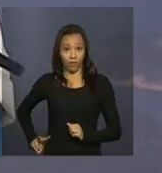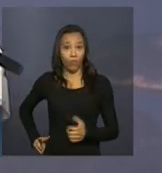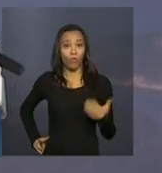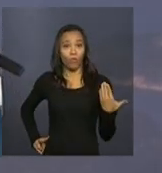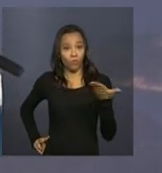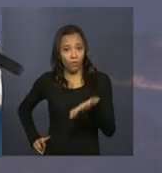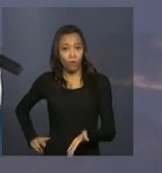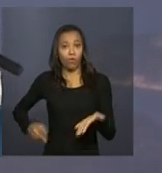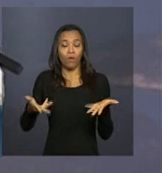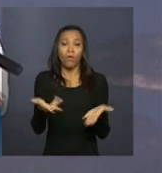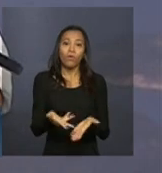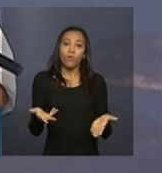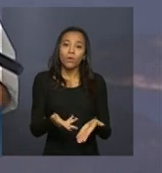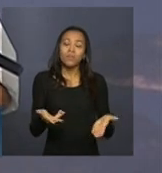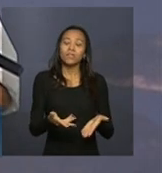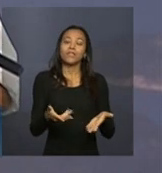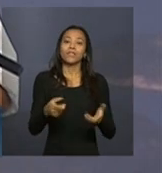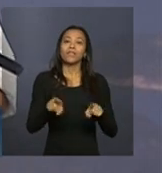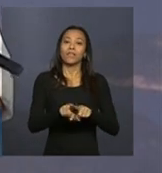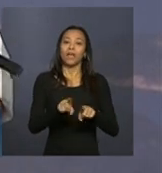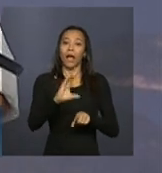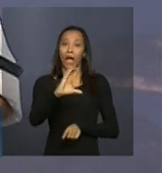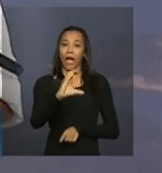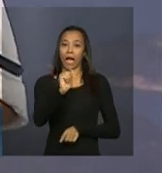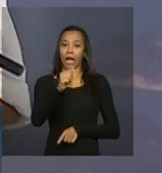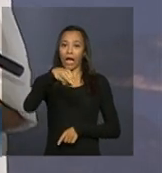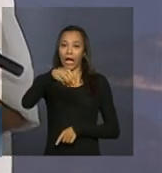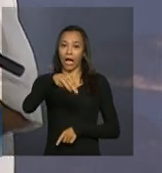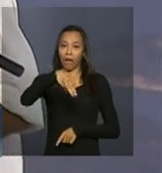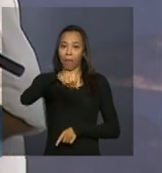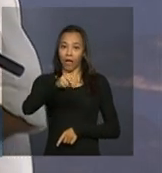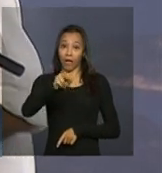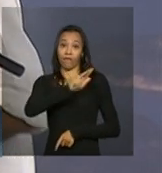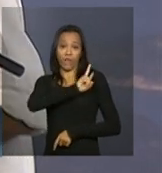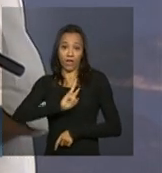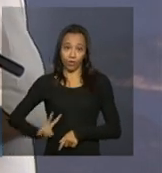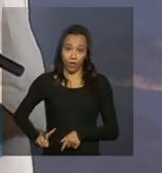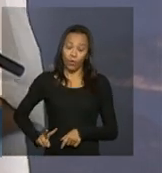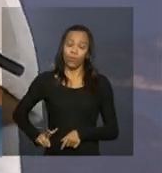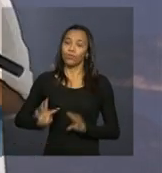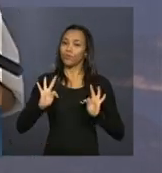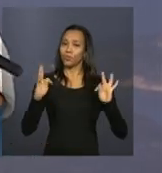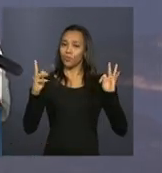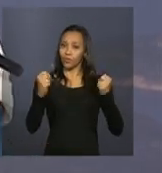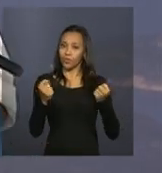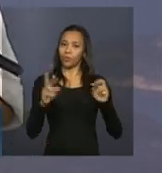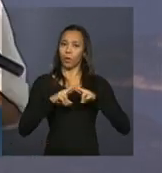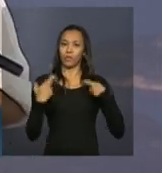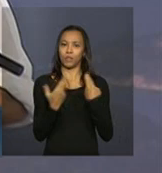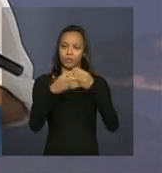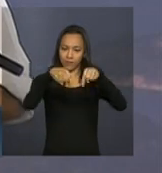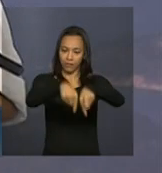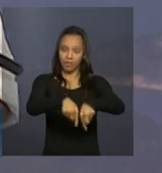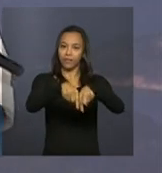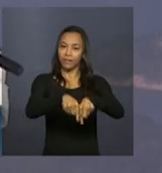A Câmara de Vereadores está toda presente. Inclusive, a gente vendo o apoio do DEM agora, com a